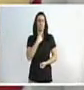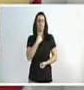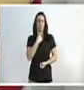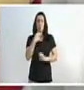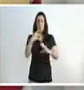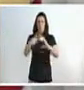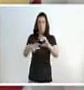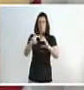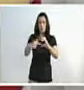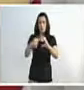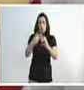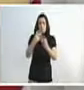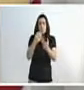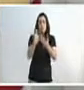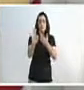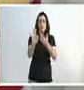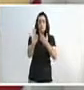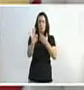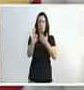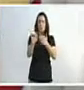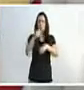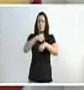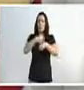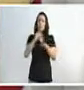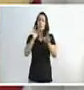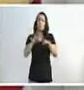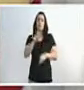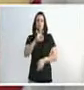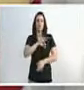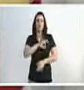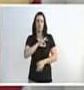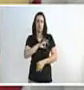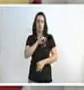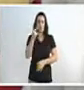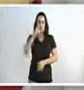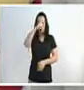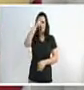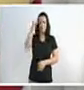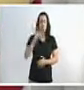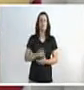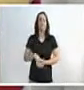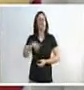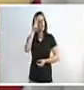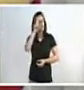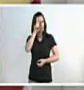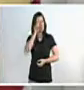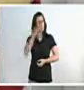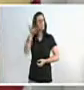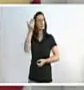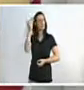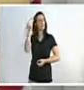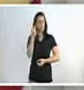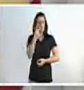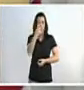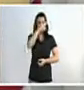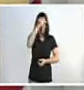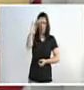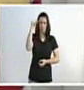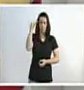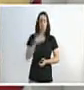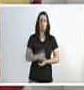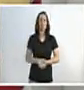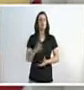casa acertou quando deu fim ao salário do vice-prefeito. Eu lembro aqui em algumas administrações que o vice-prefeito